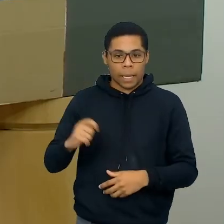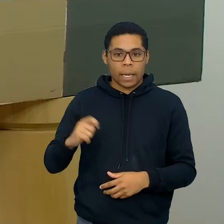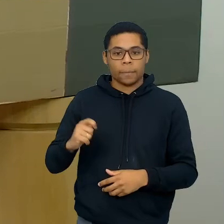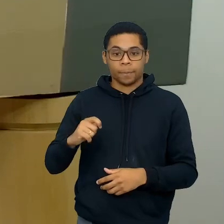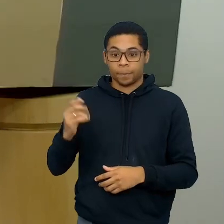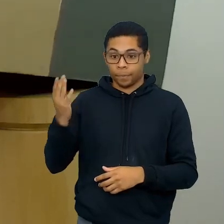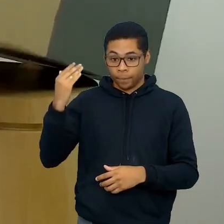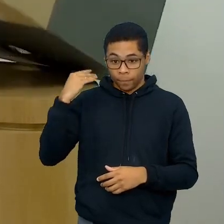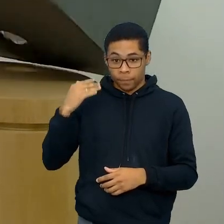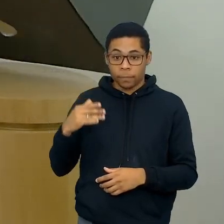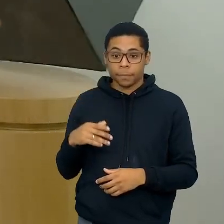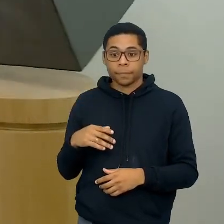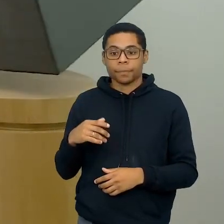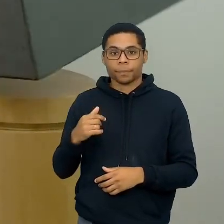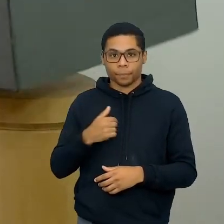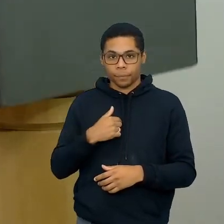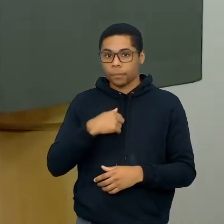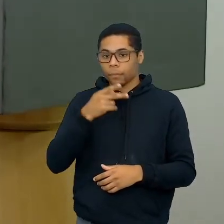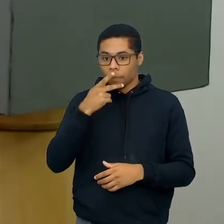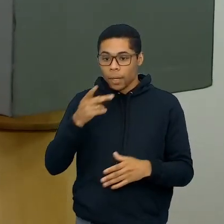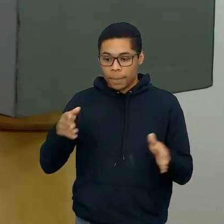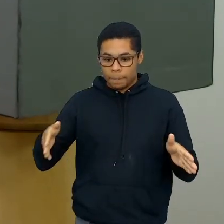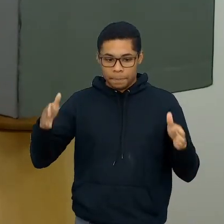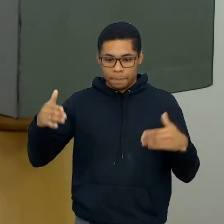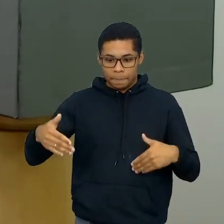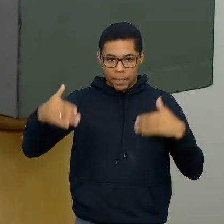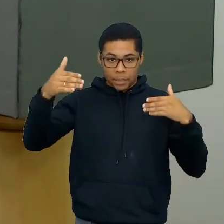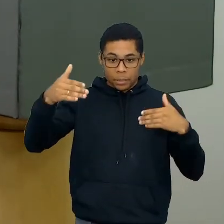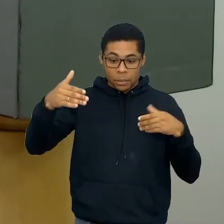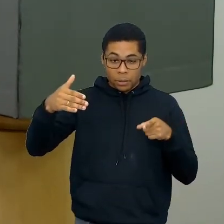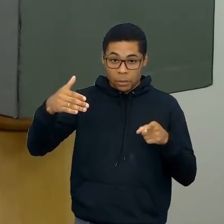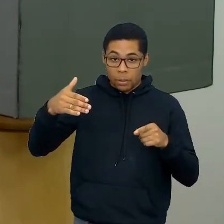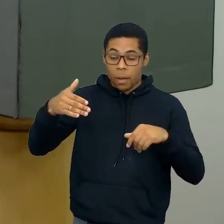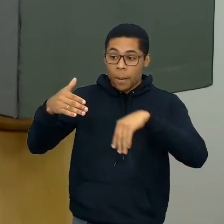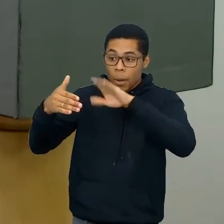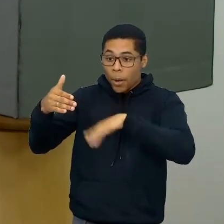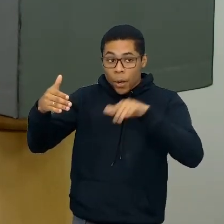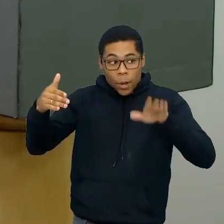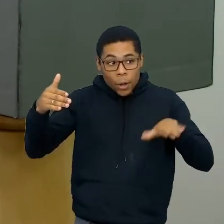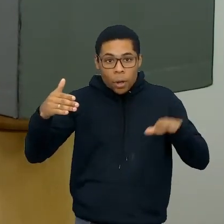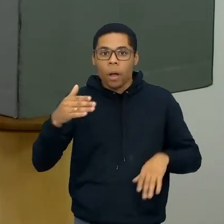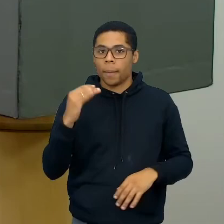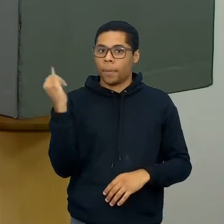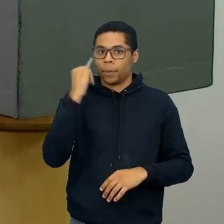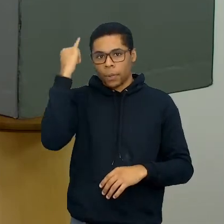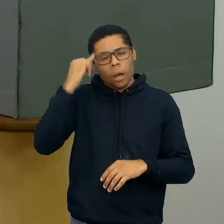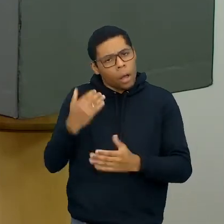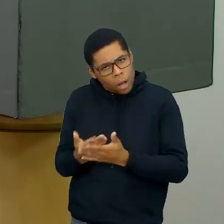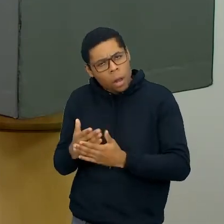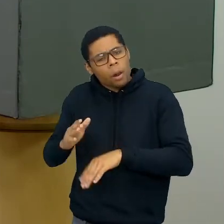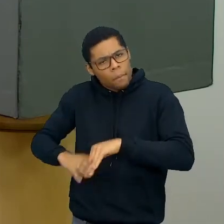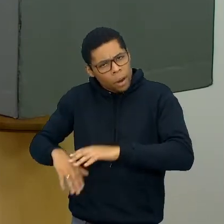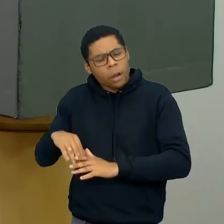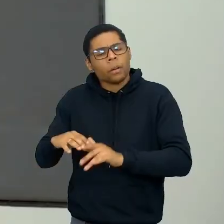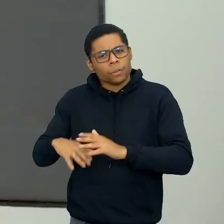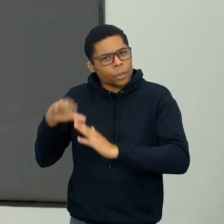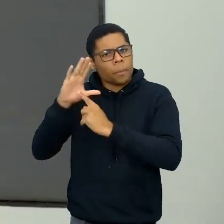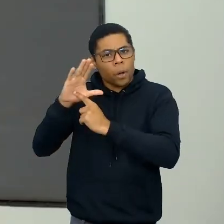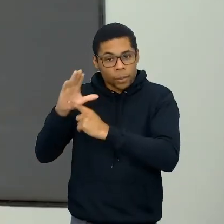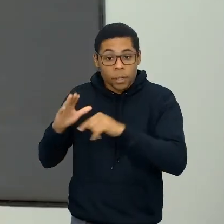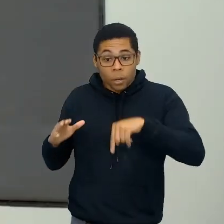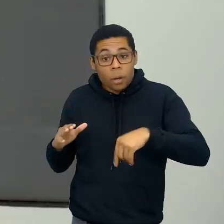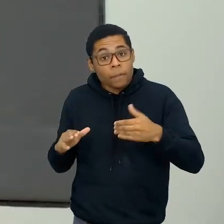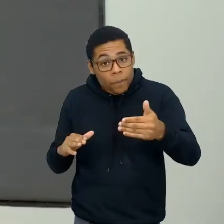tinha falado para você que era um fator importante. Olha ele aparecendo aí. Essa aula é extremamente prática. Vamos então aos